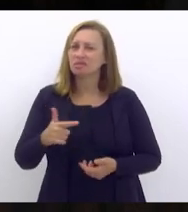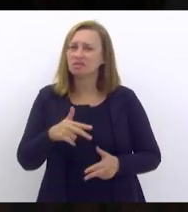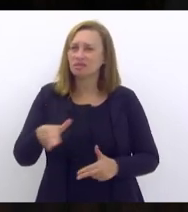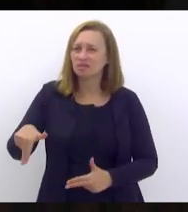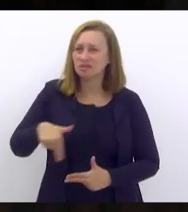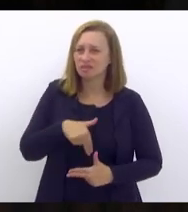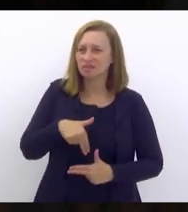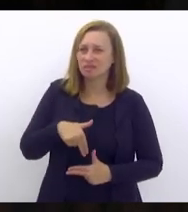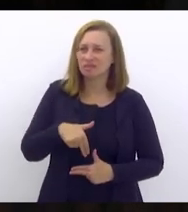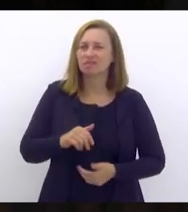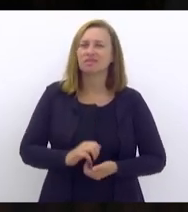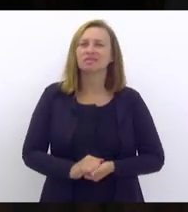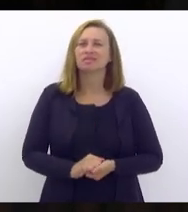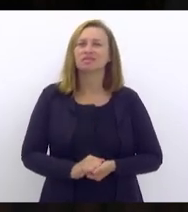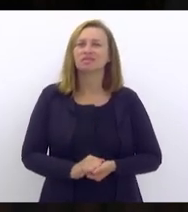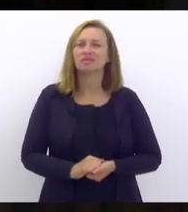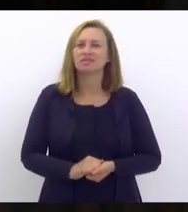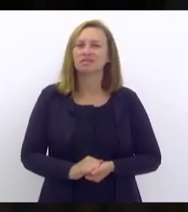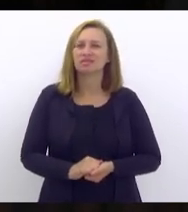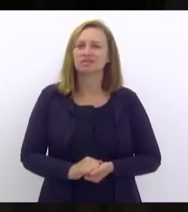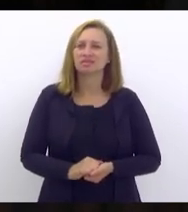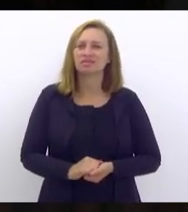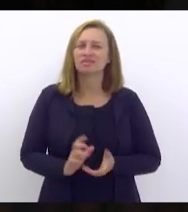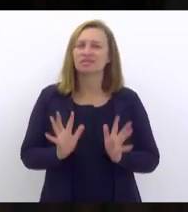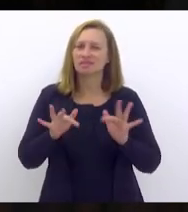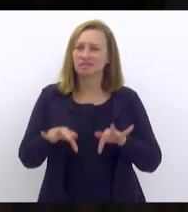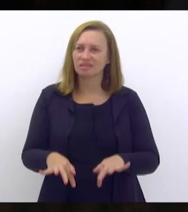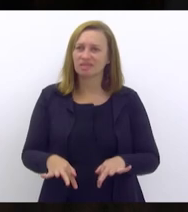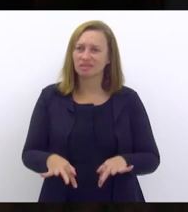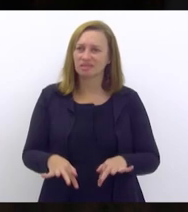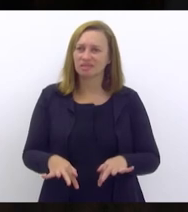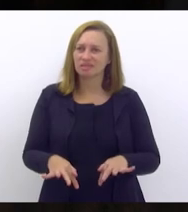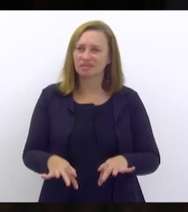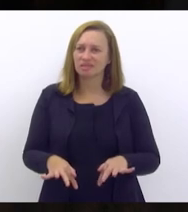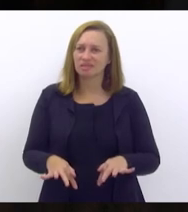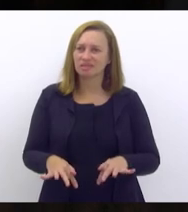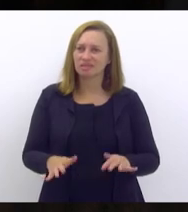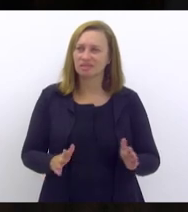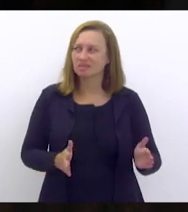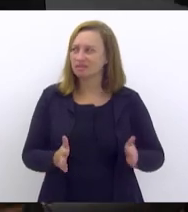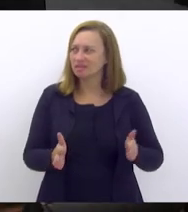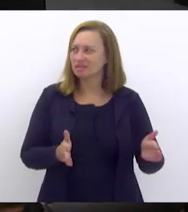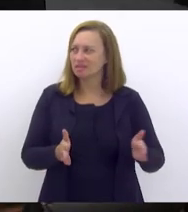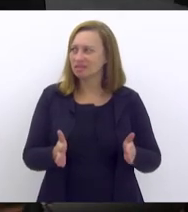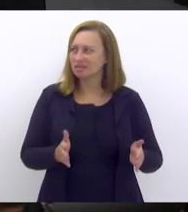mais inscritos, declaro encerrado o expediente final.